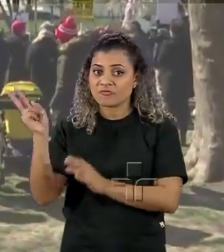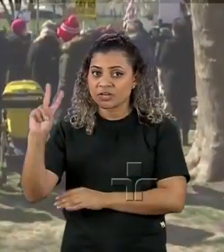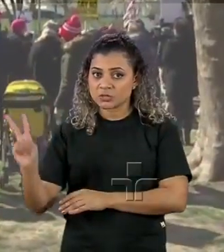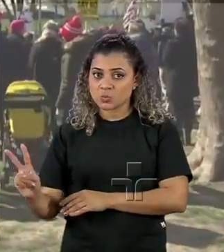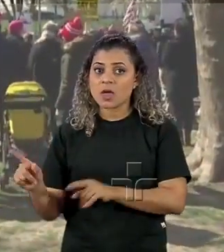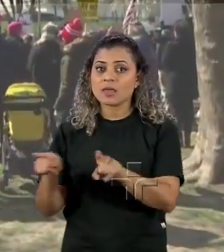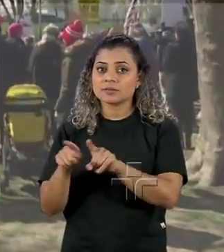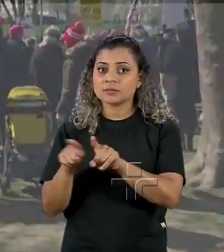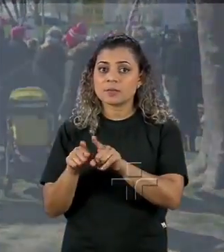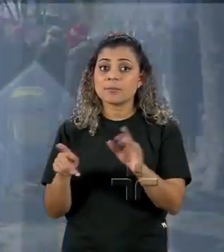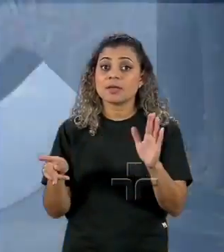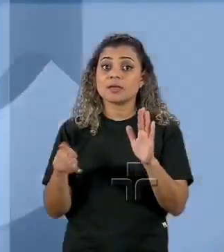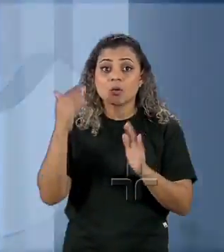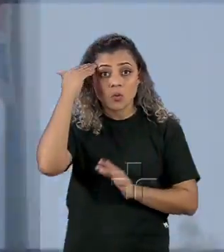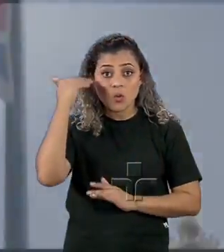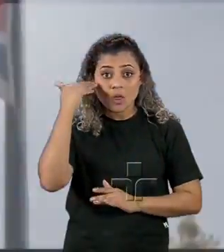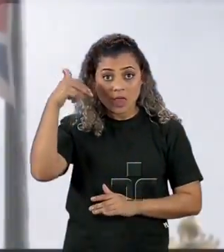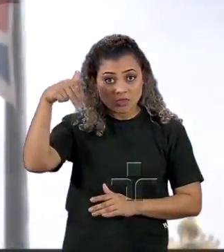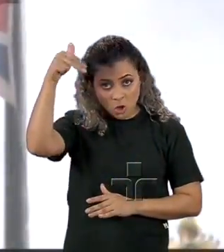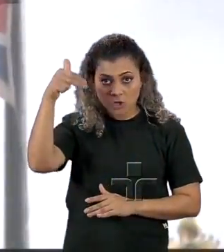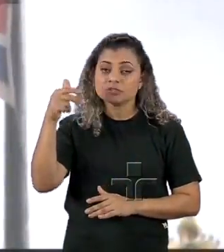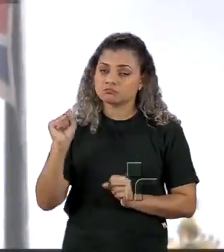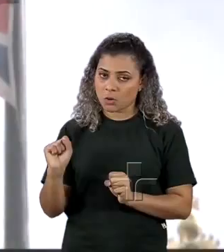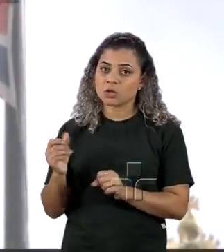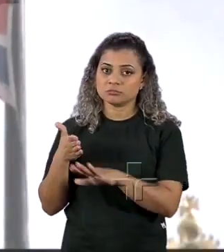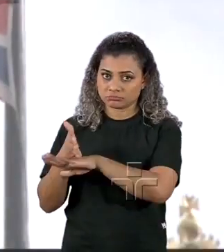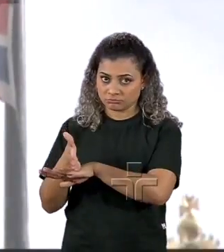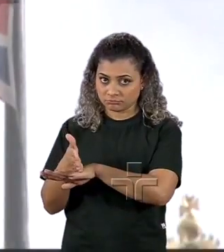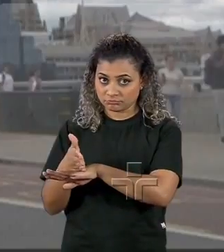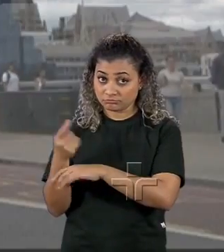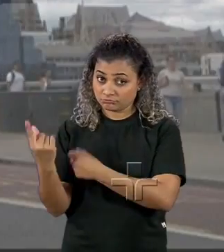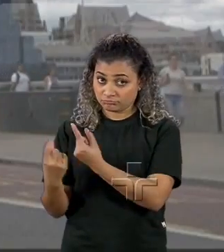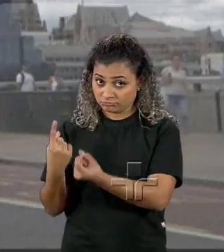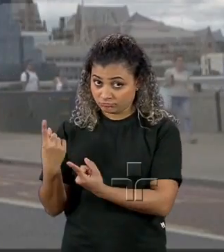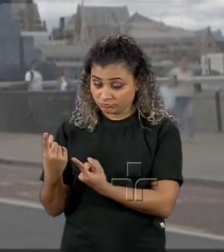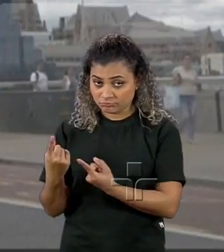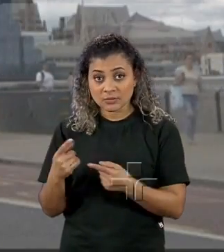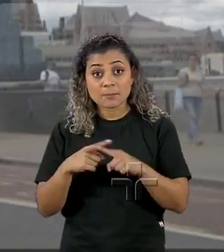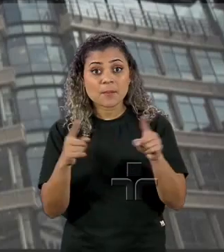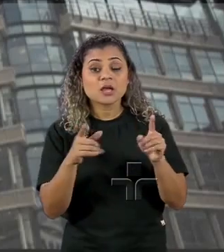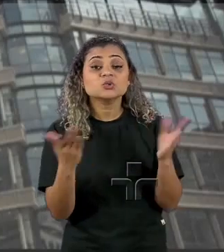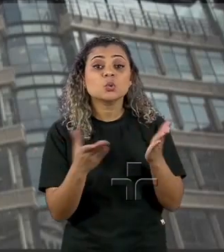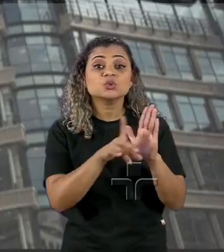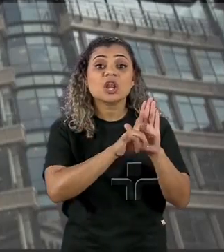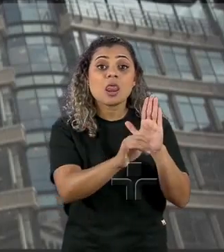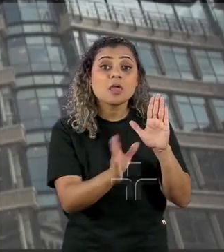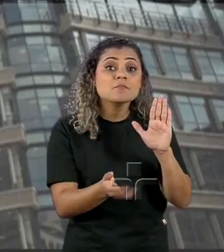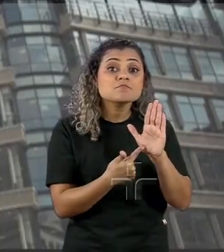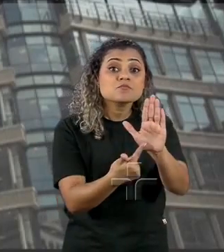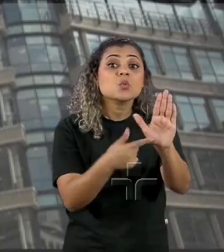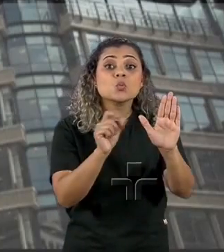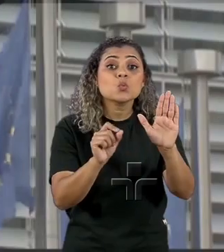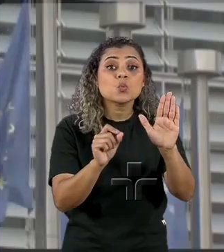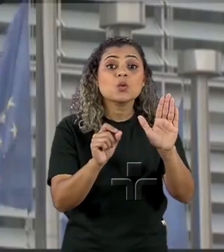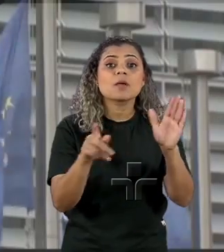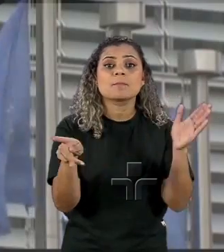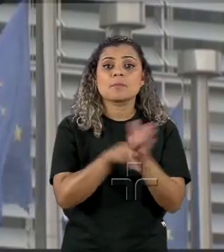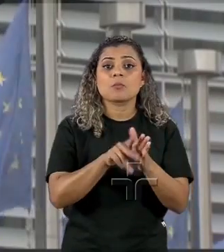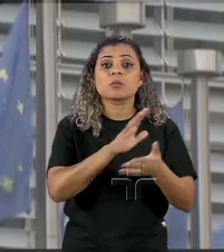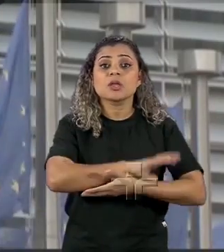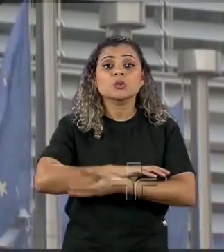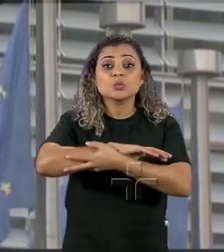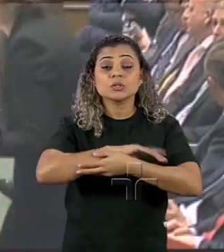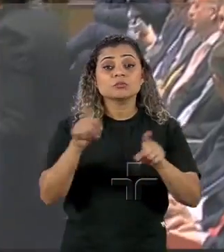e Coreia do Norte. Foi promulgada hoje a lei que regulamenta a saída do Reino Unido da